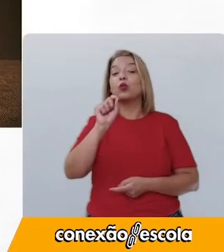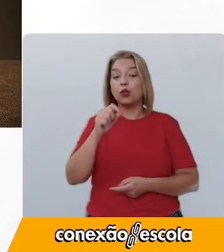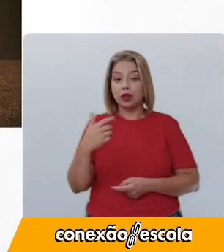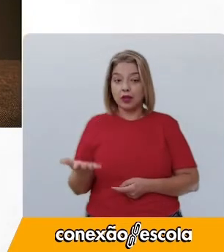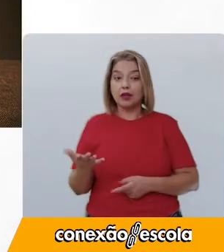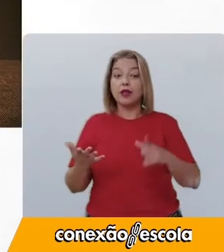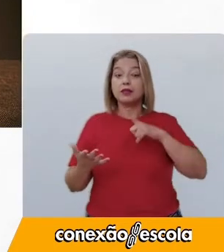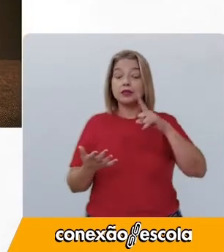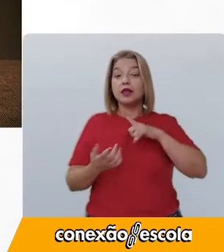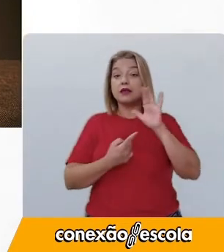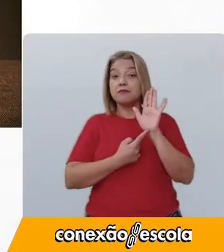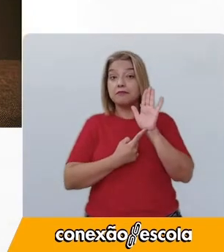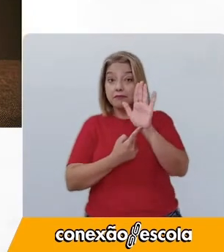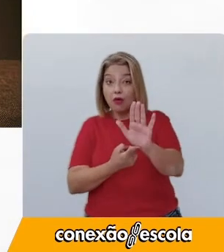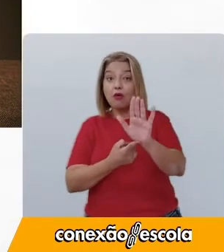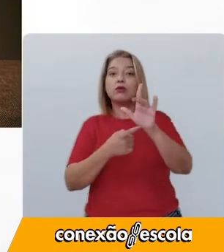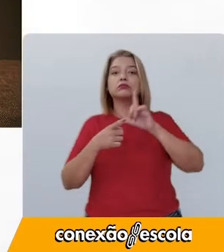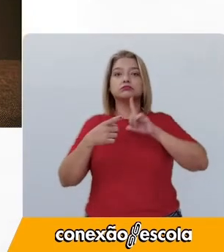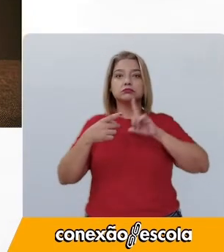geralmente apresenta